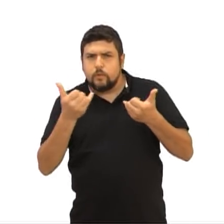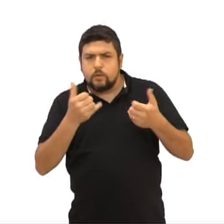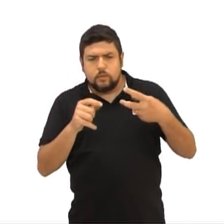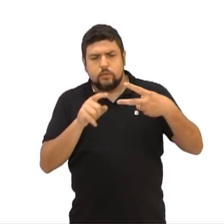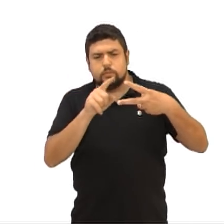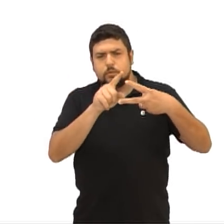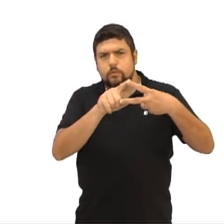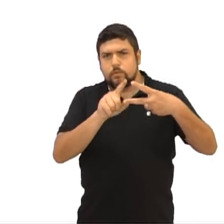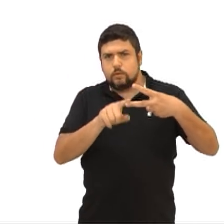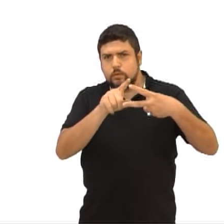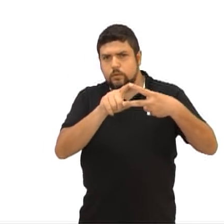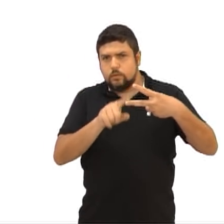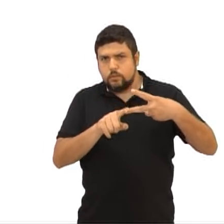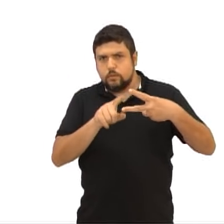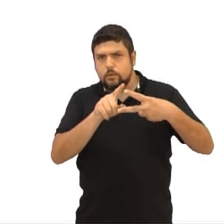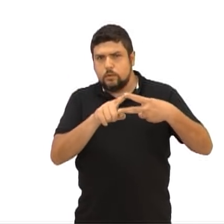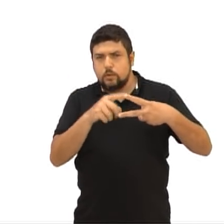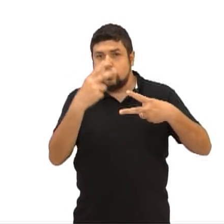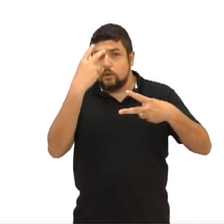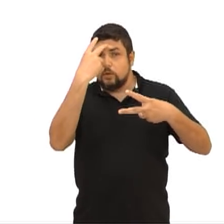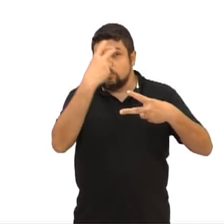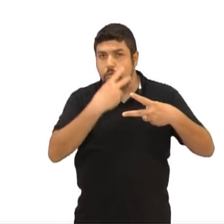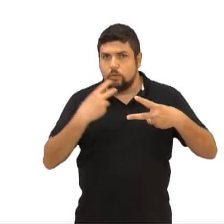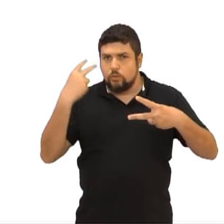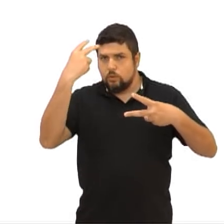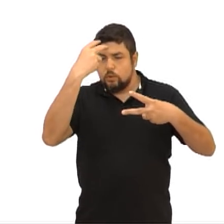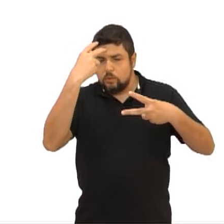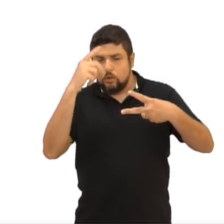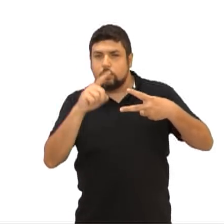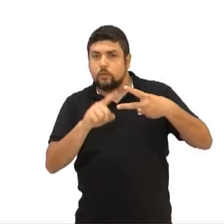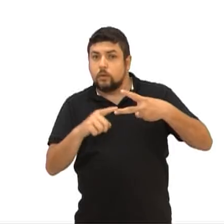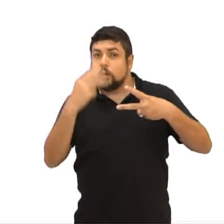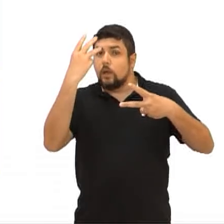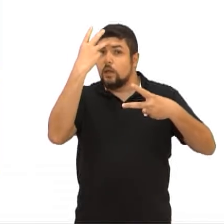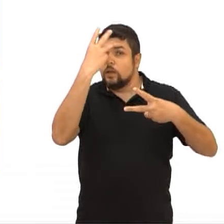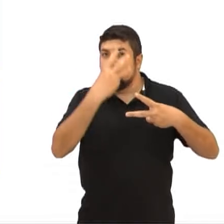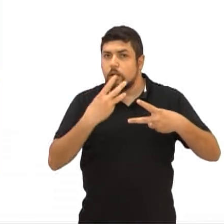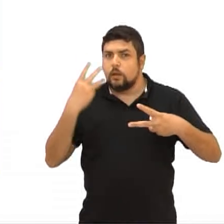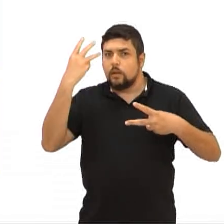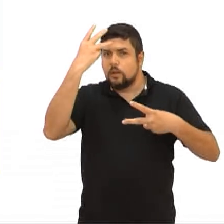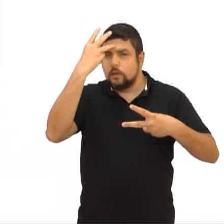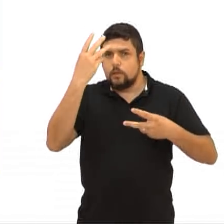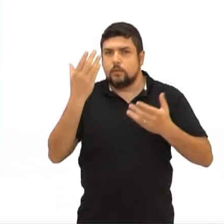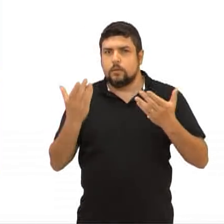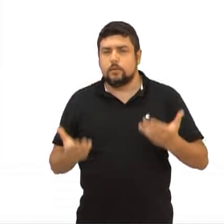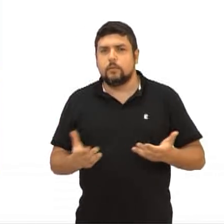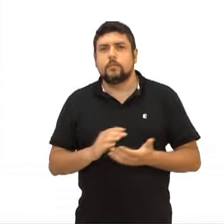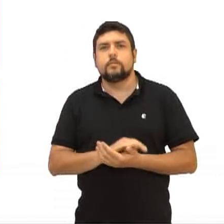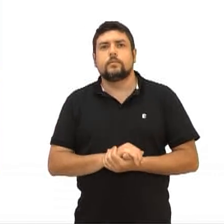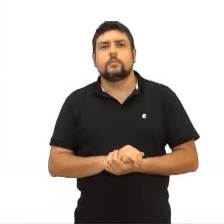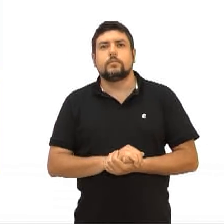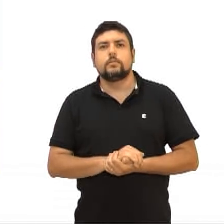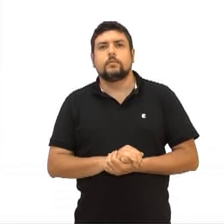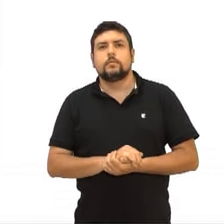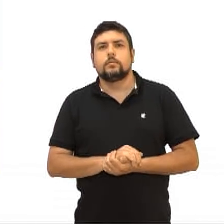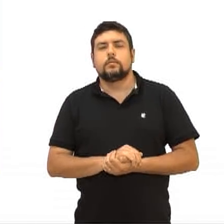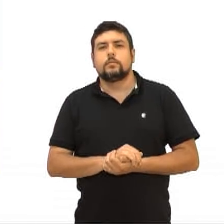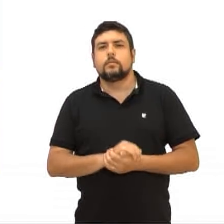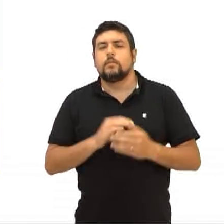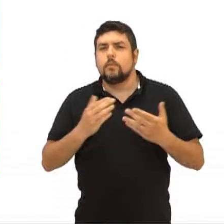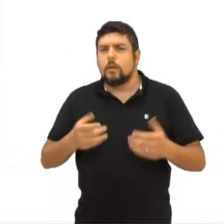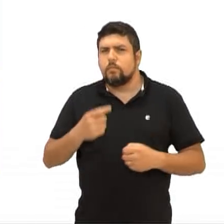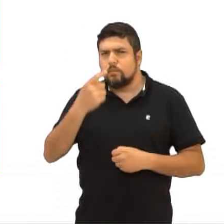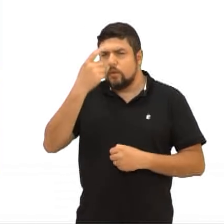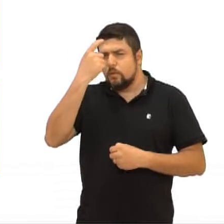horas e em 3 horas. Como ele passa para vocês as informações, veja, vamos pensar